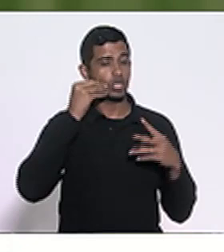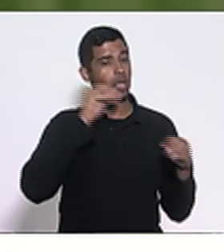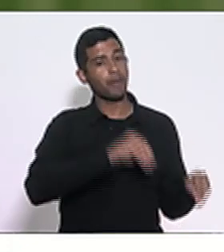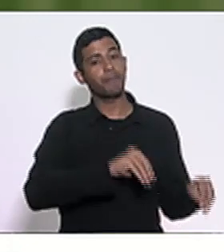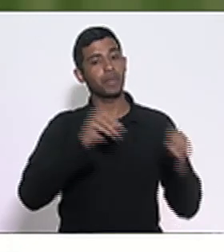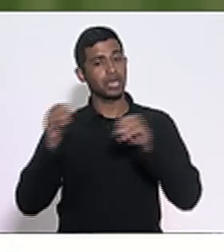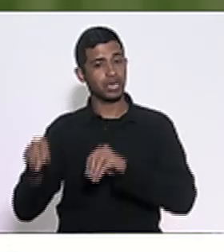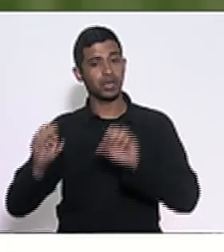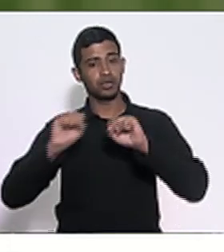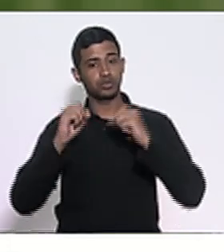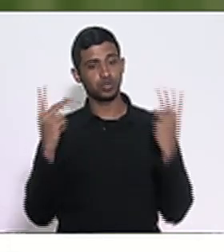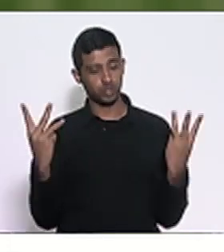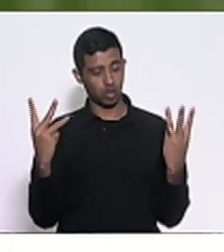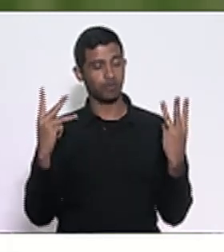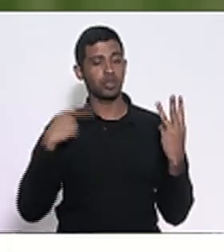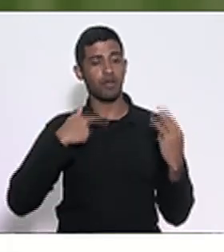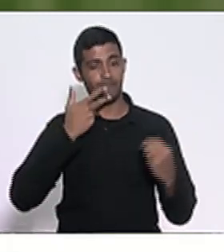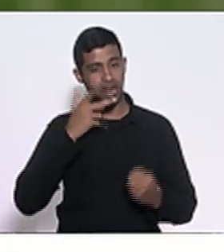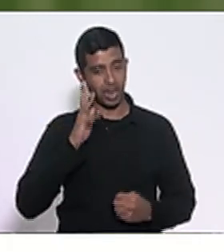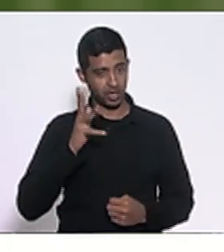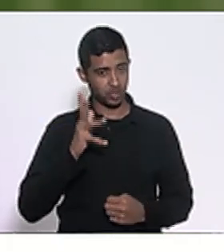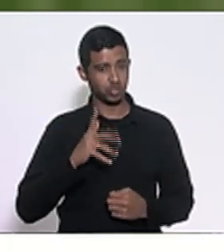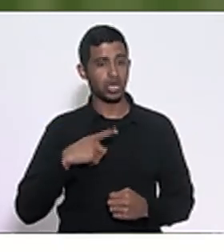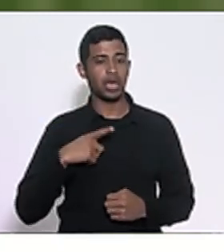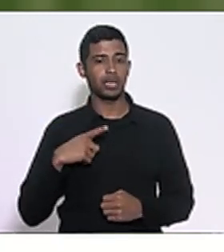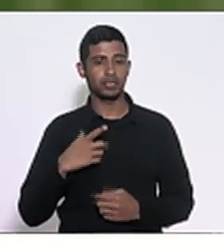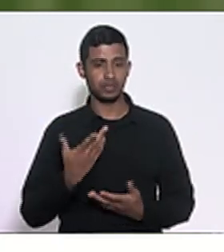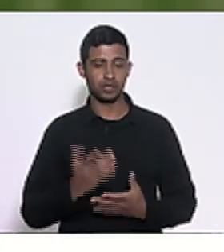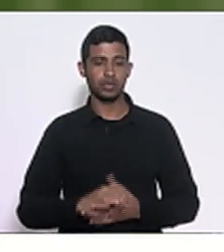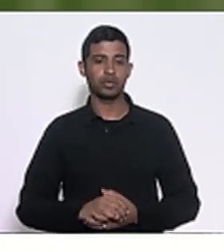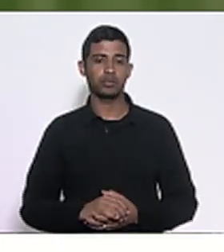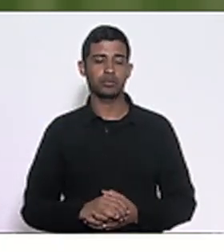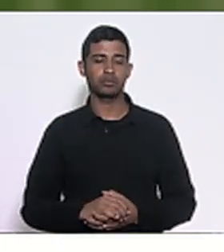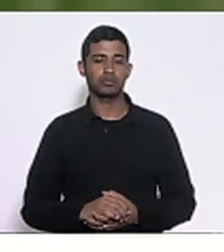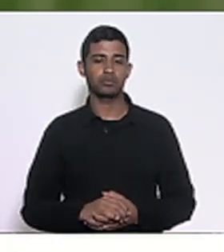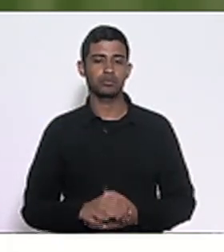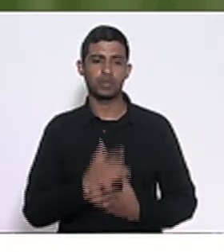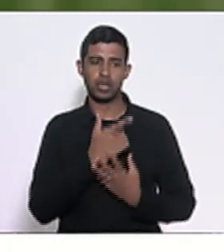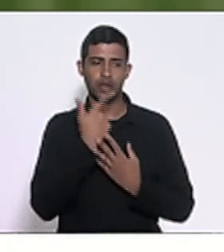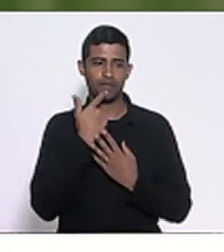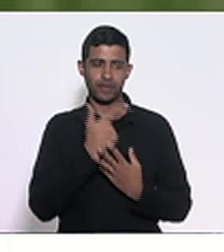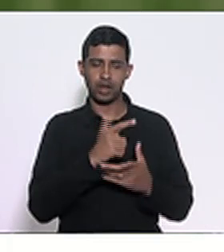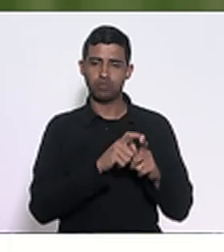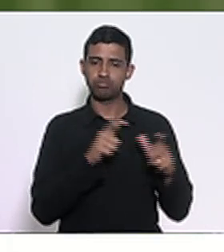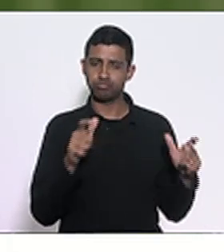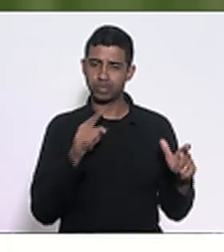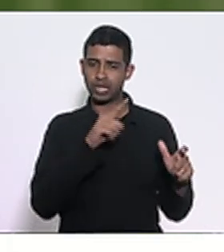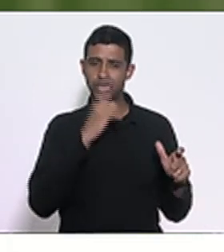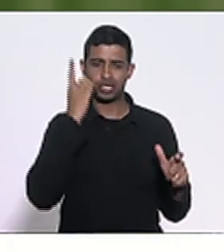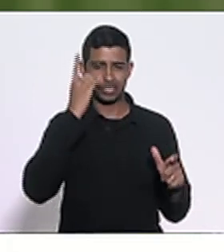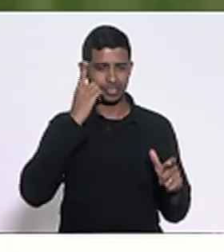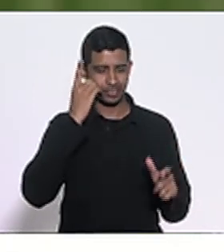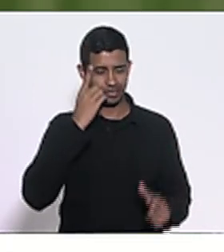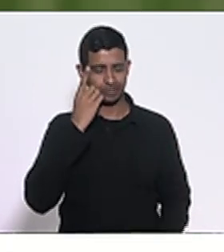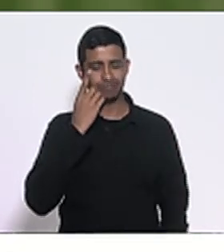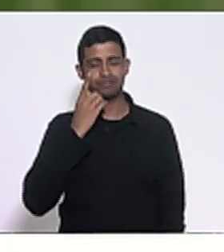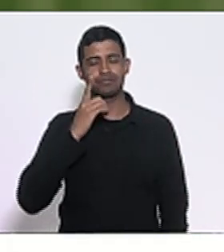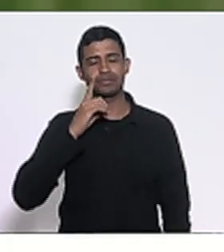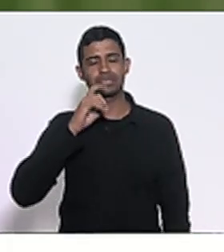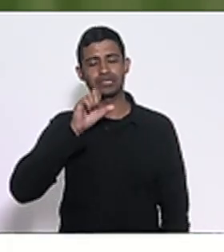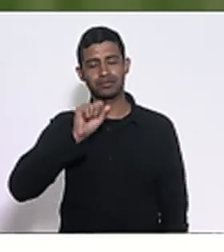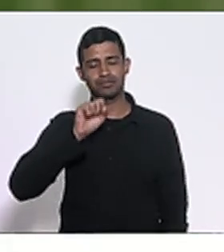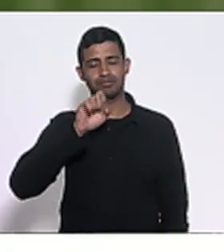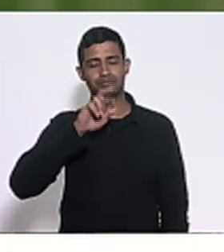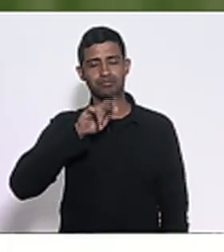como já citei aqui no início, né, a questão do mainframe, que também foi muito bem ampliada pelo Dr. Sérgio, ex-presidente, né,